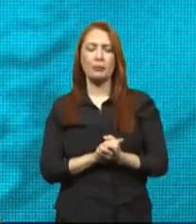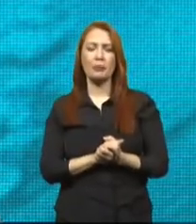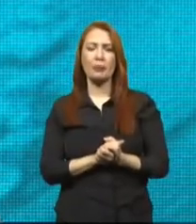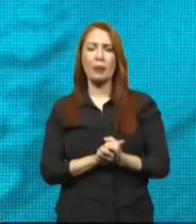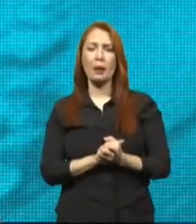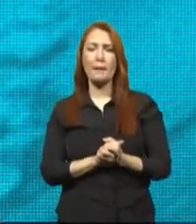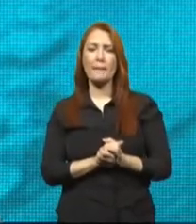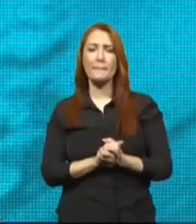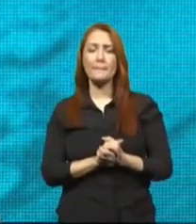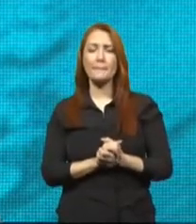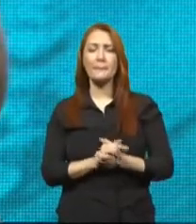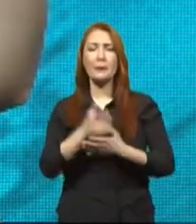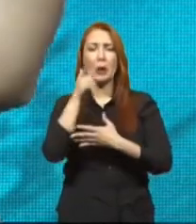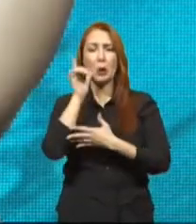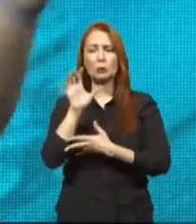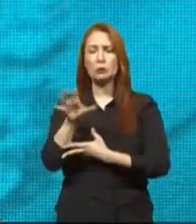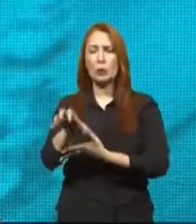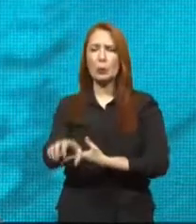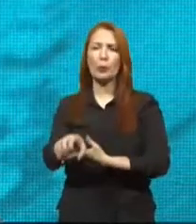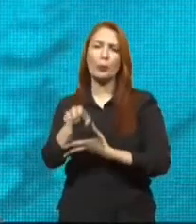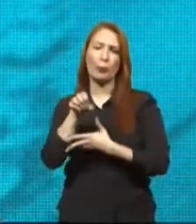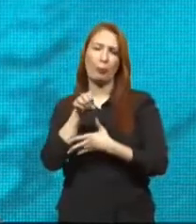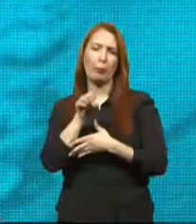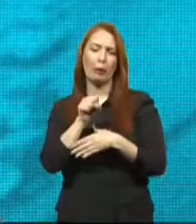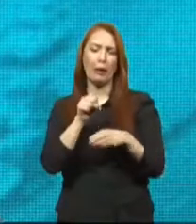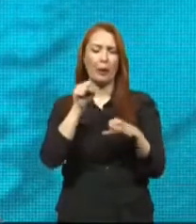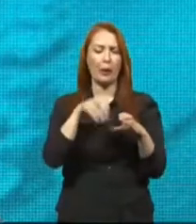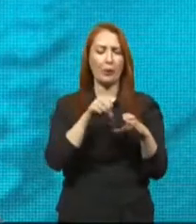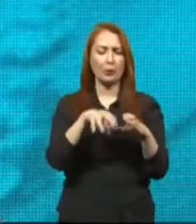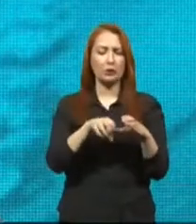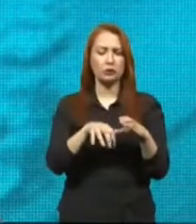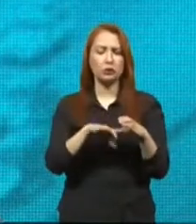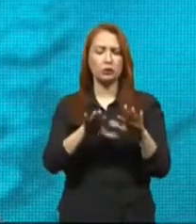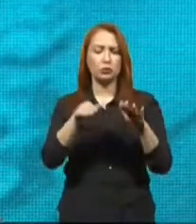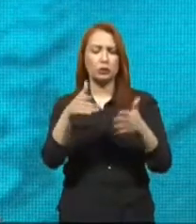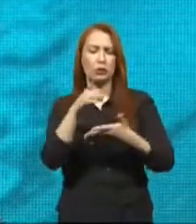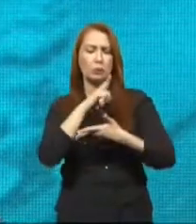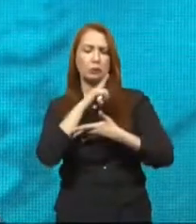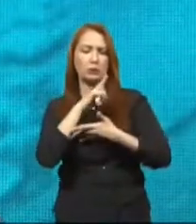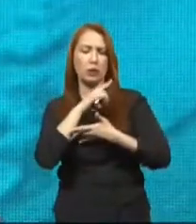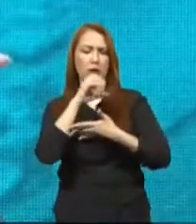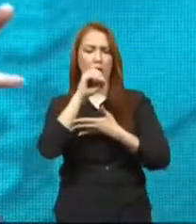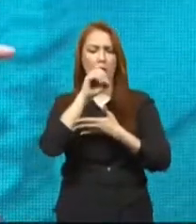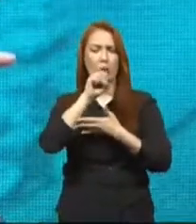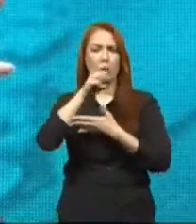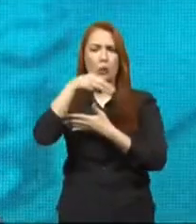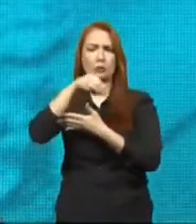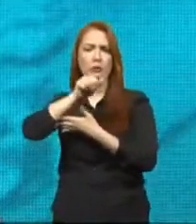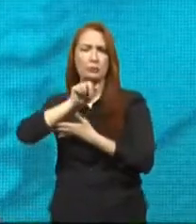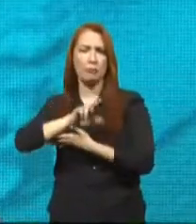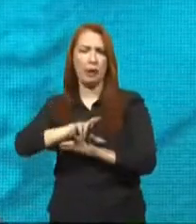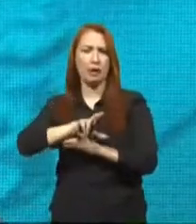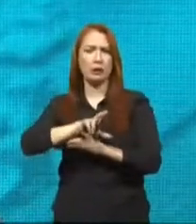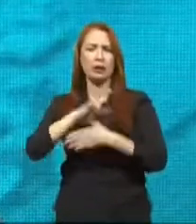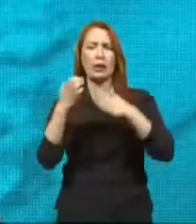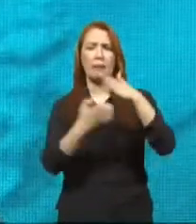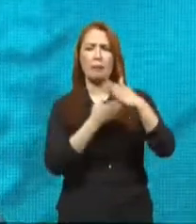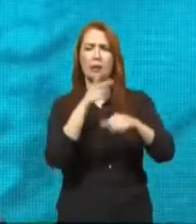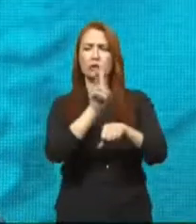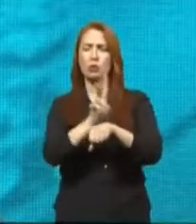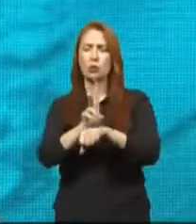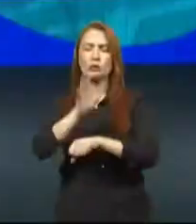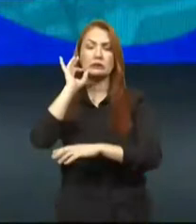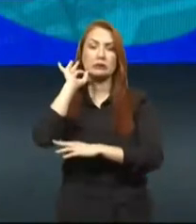ter certeza que aquela pessoa, né, tipo o Osmar vai tratar direitinho de qualquer resíduo que tu entregar para ele, né, Osmar? É todo